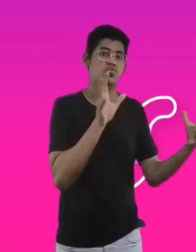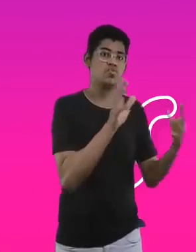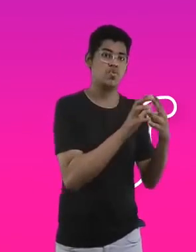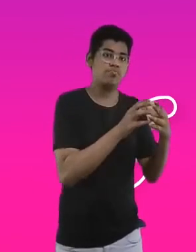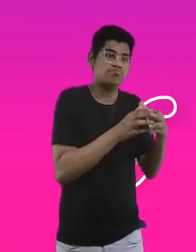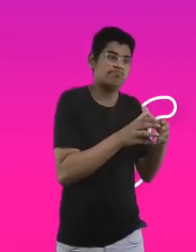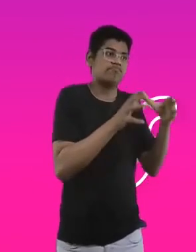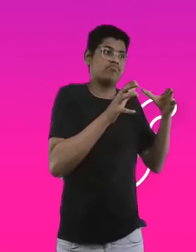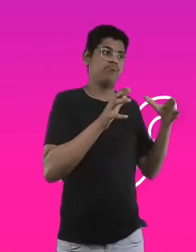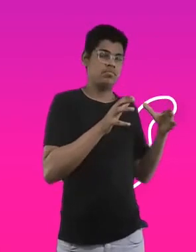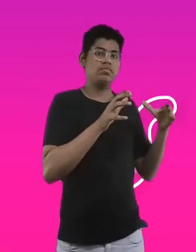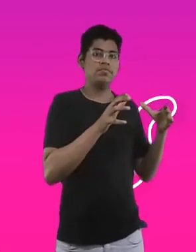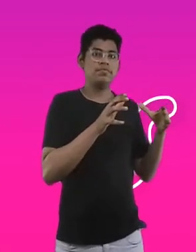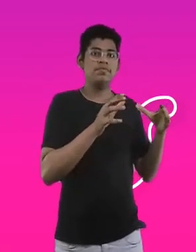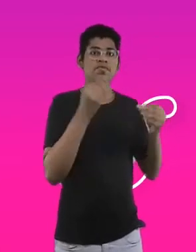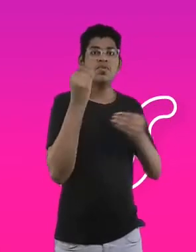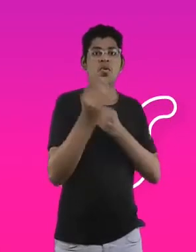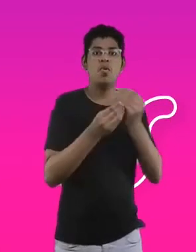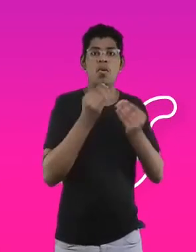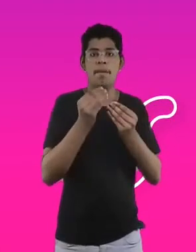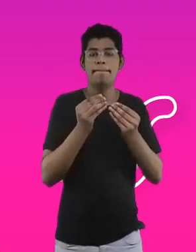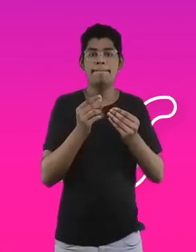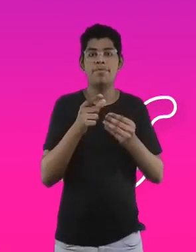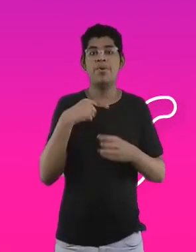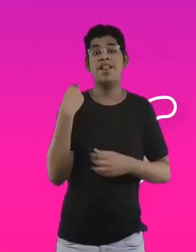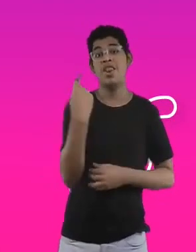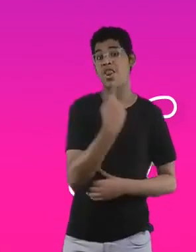como nós podemos chegar